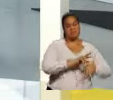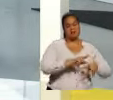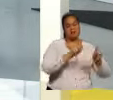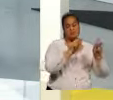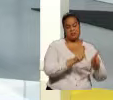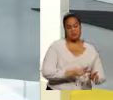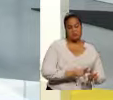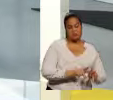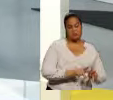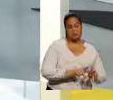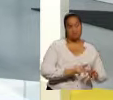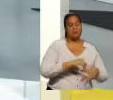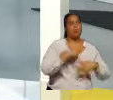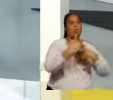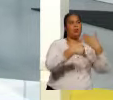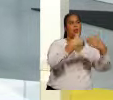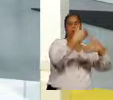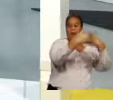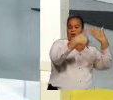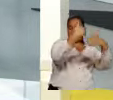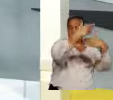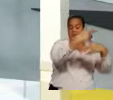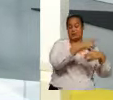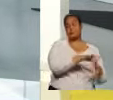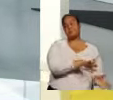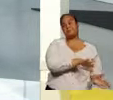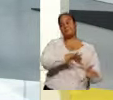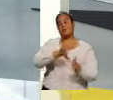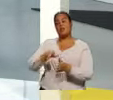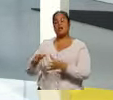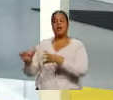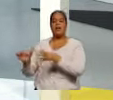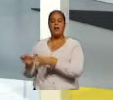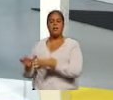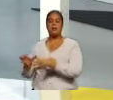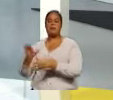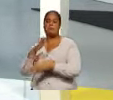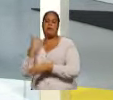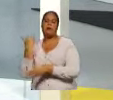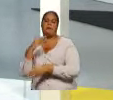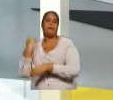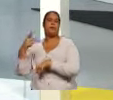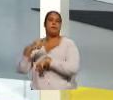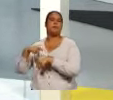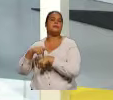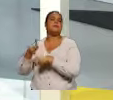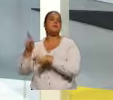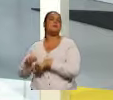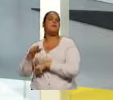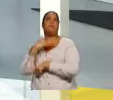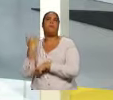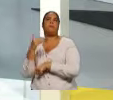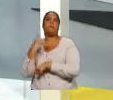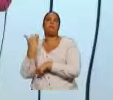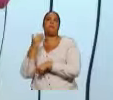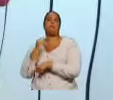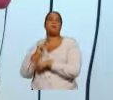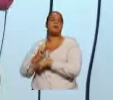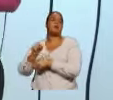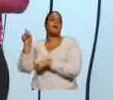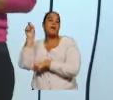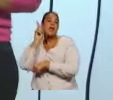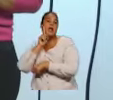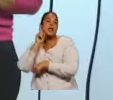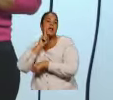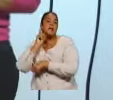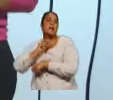vai crescer muito e se eu tenho um país onde morrem mais do que nascem geralmente os países da europa sofrem